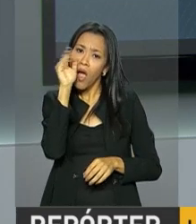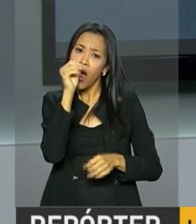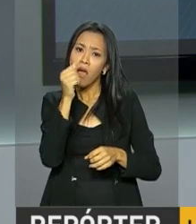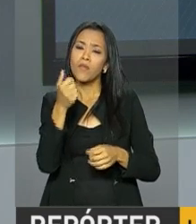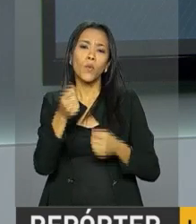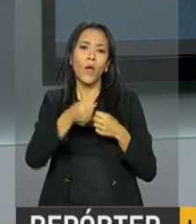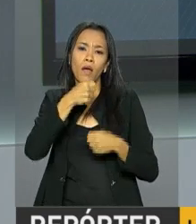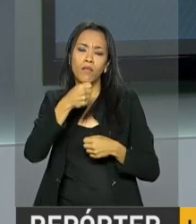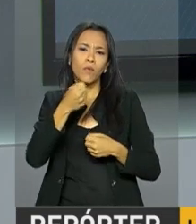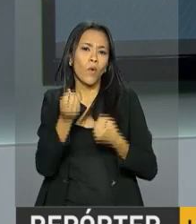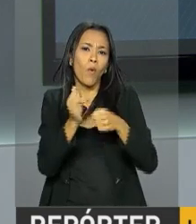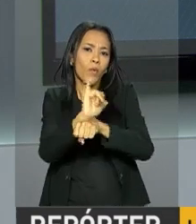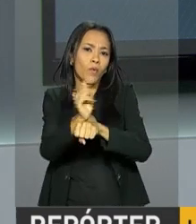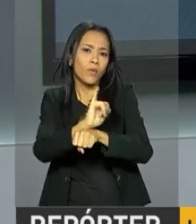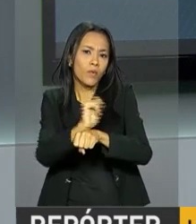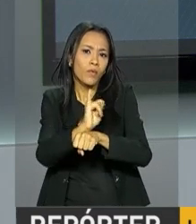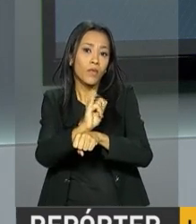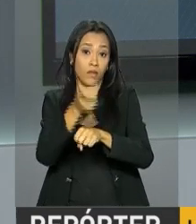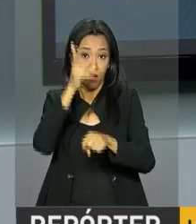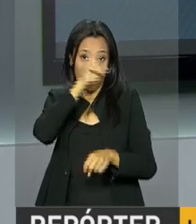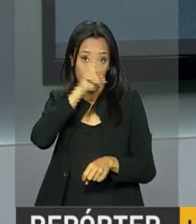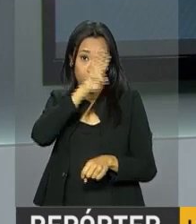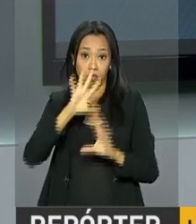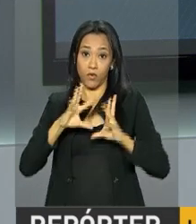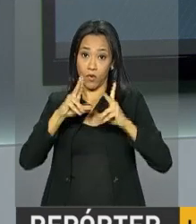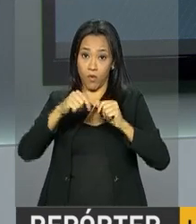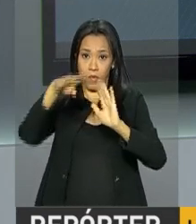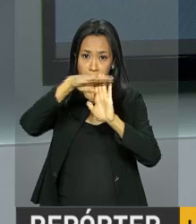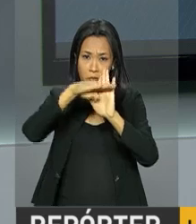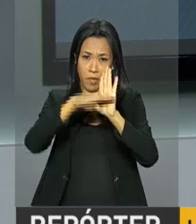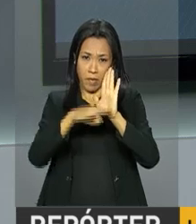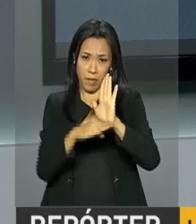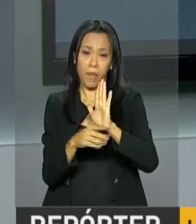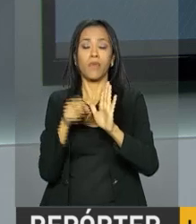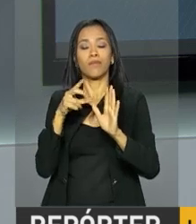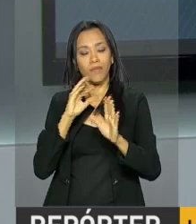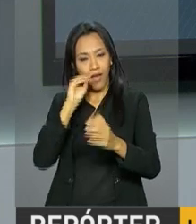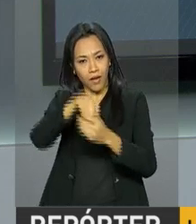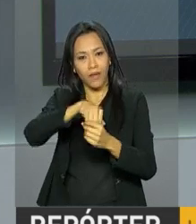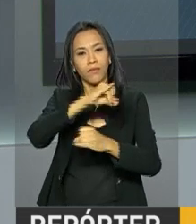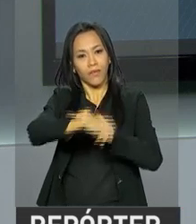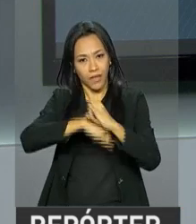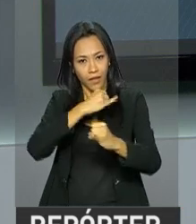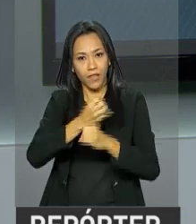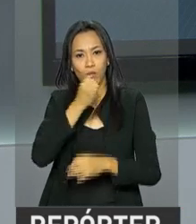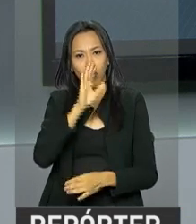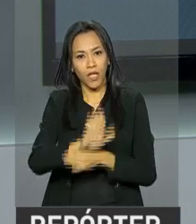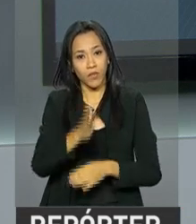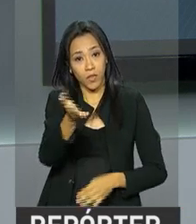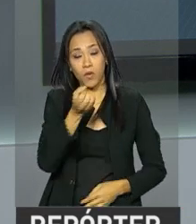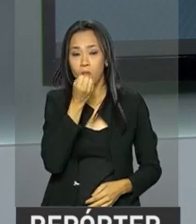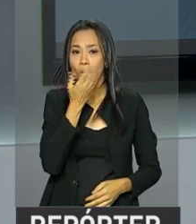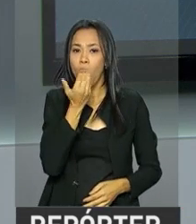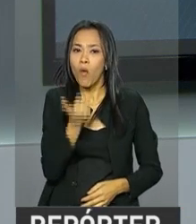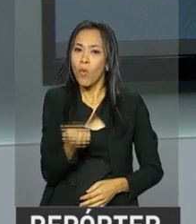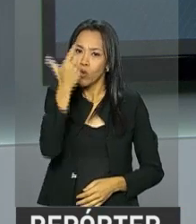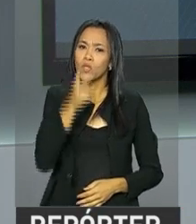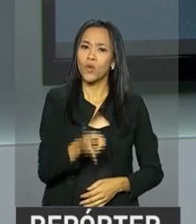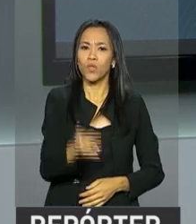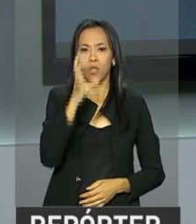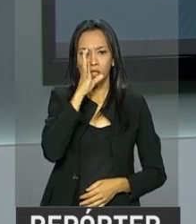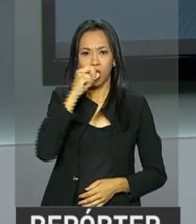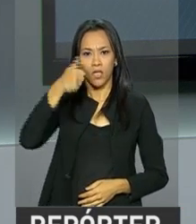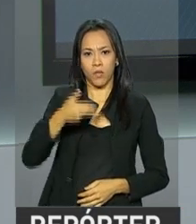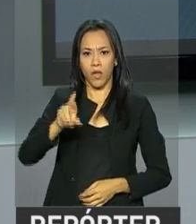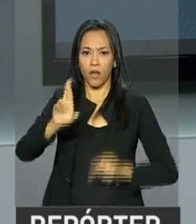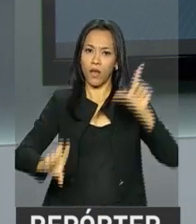reportagens no YouTube e lembrando que toda a progr ação também está na internet Uma boa tarde para você um bom almoço e continue com a